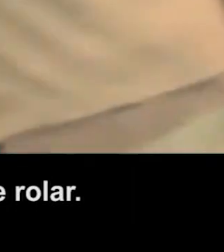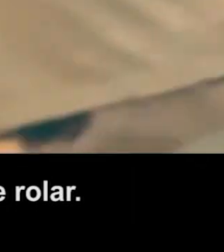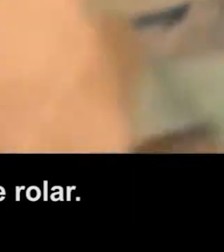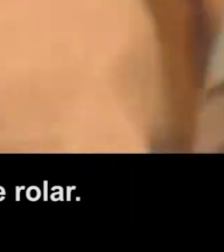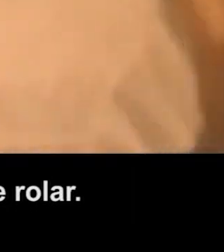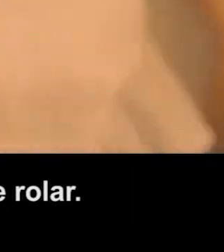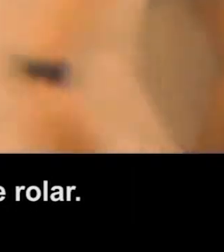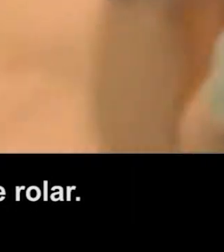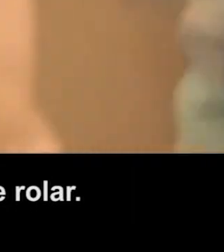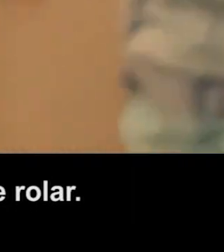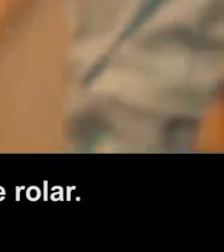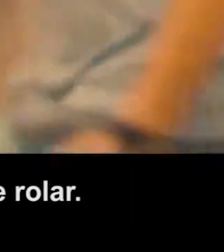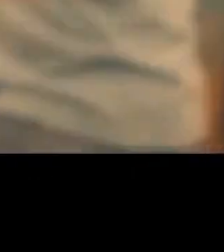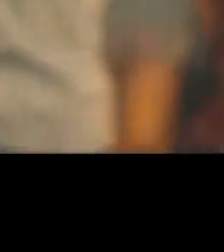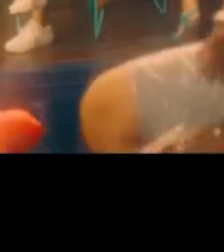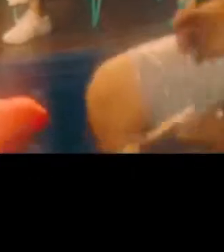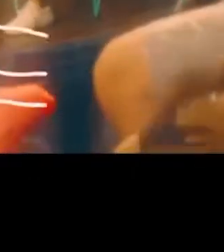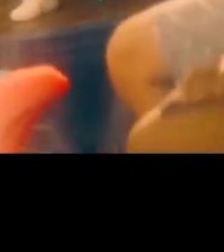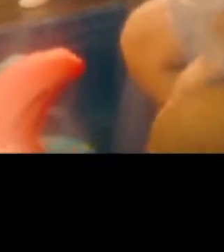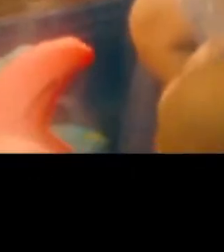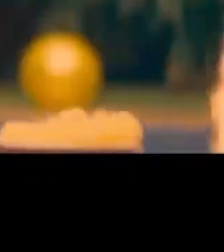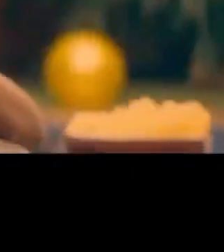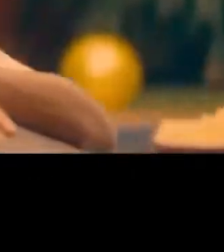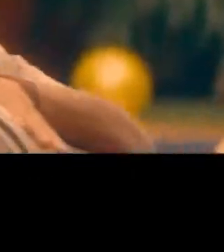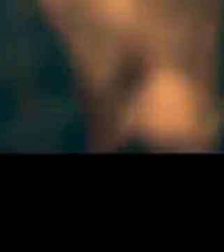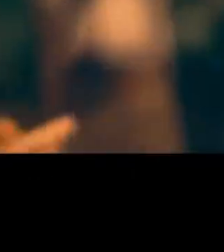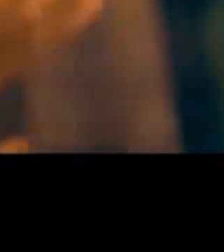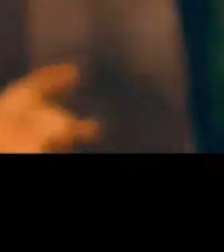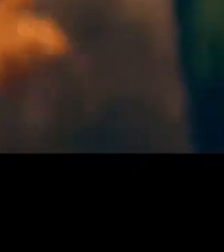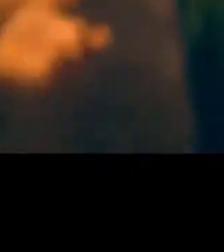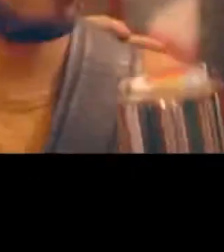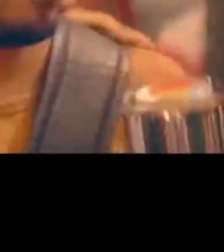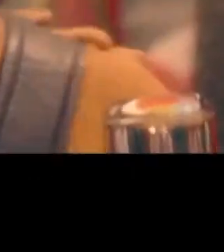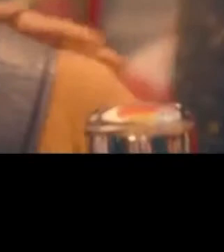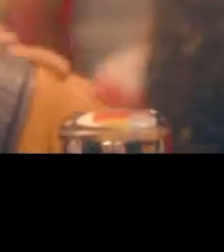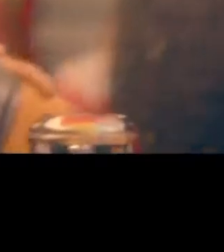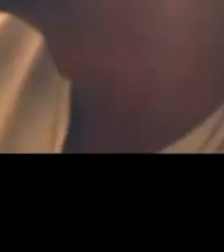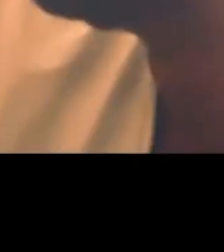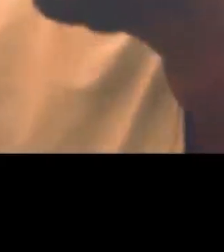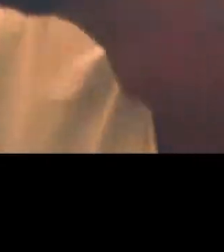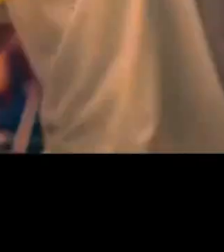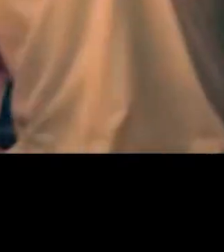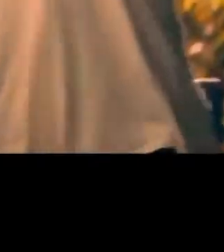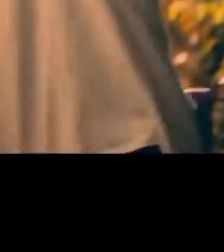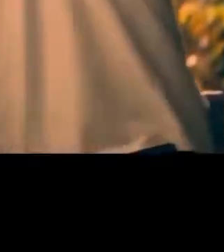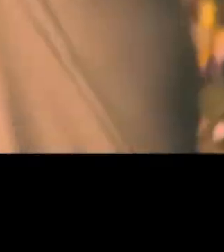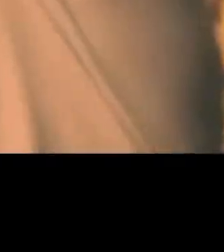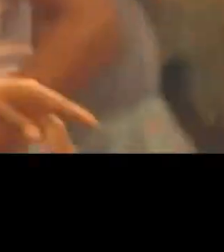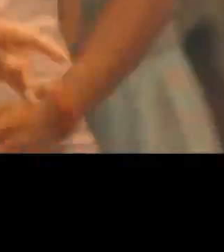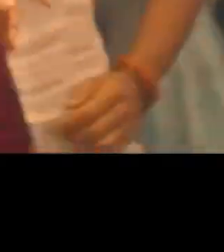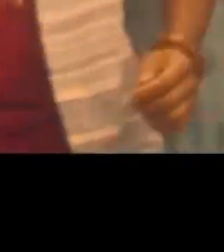filminho ou banco de trás pode rolar. Tá combinado, tá protegido.